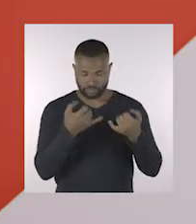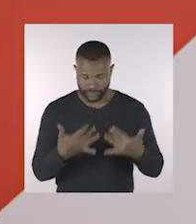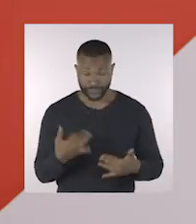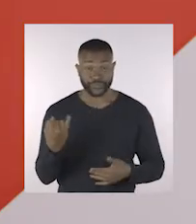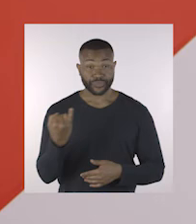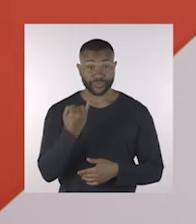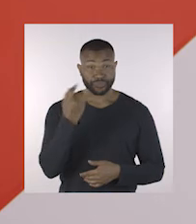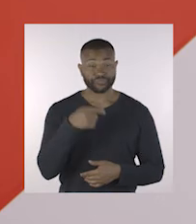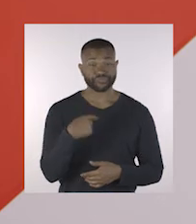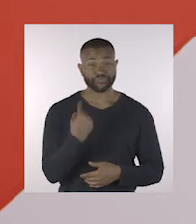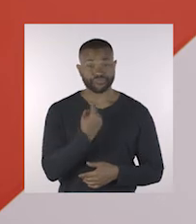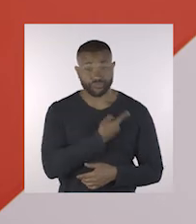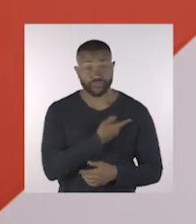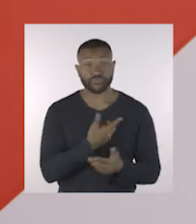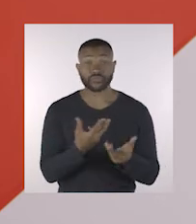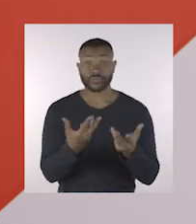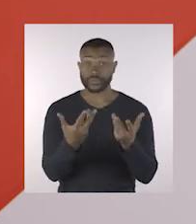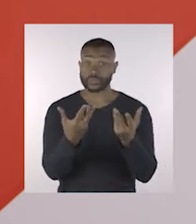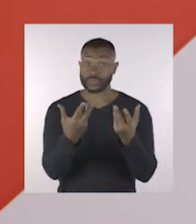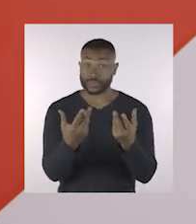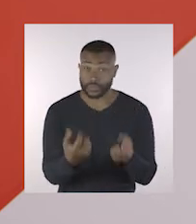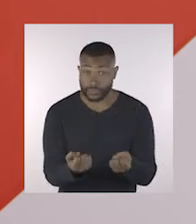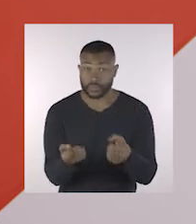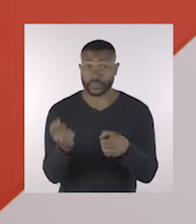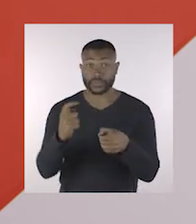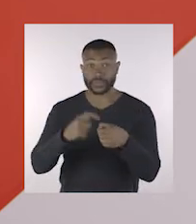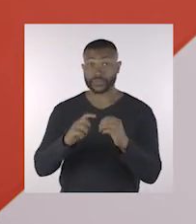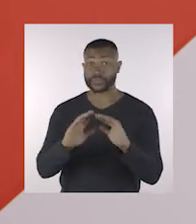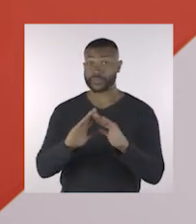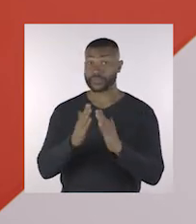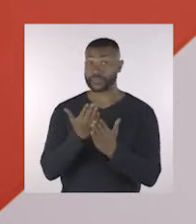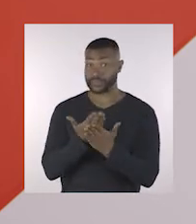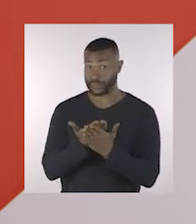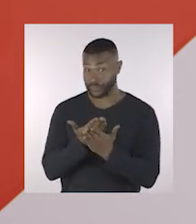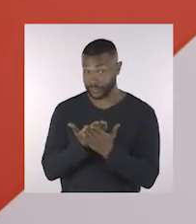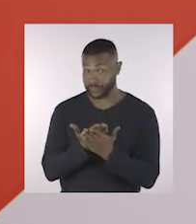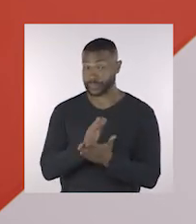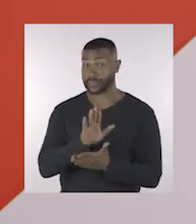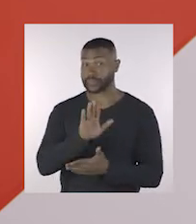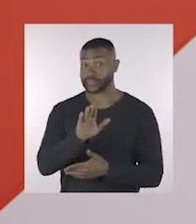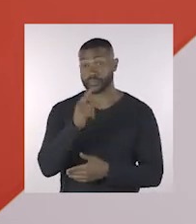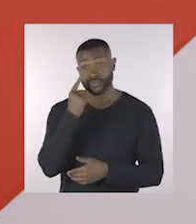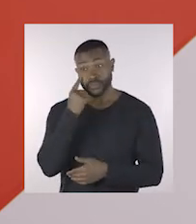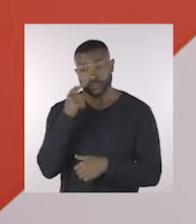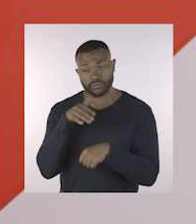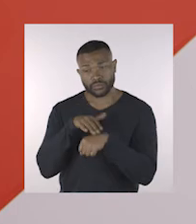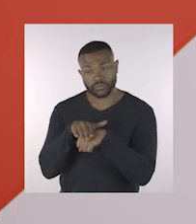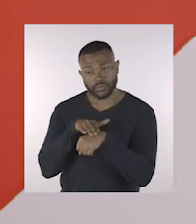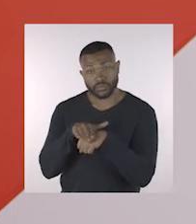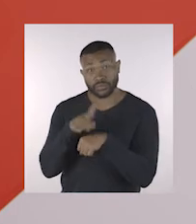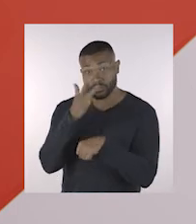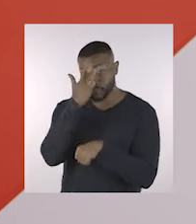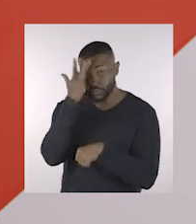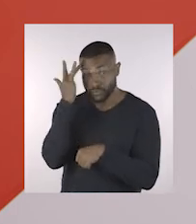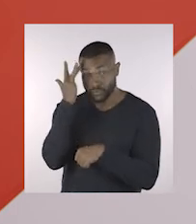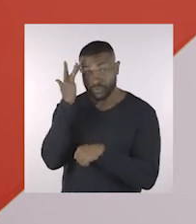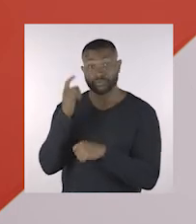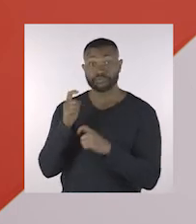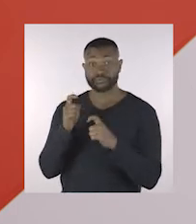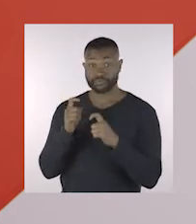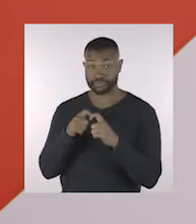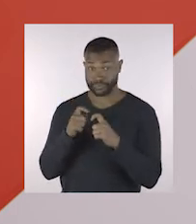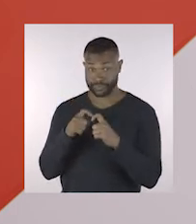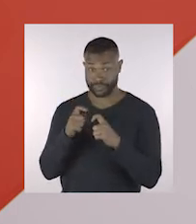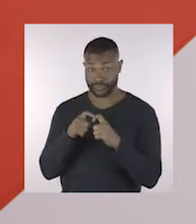dizer que nós só vamos aceitar a volta às aulas depois de ouvir as autoridades